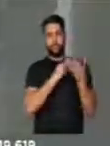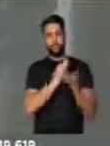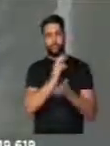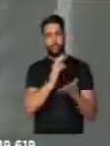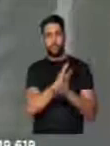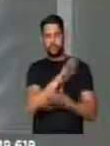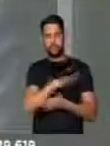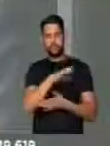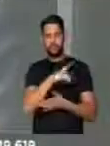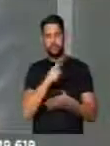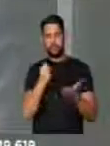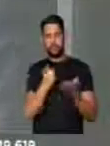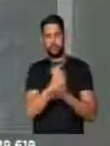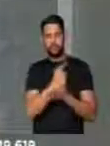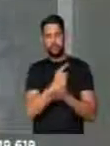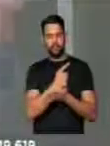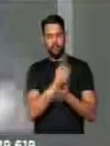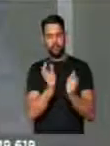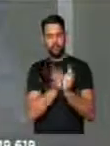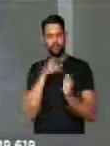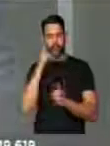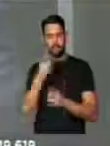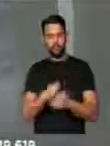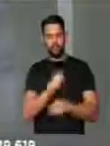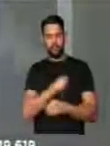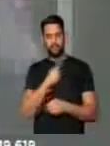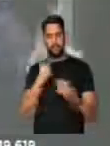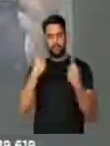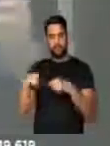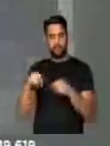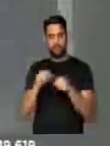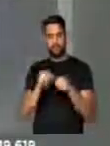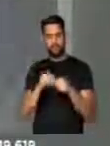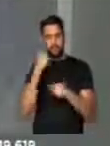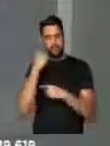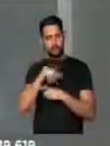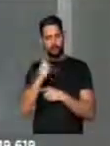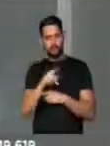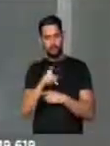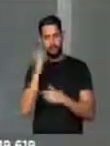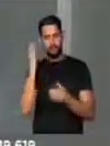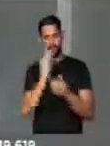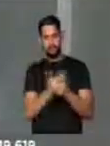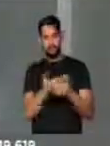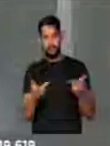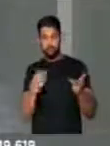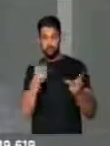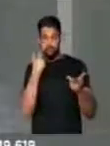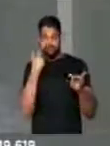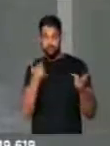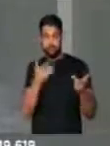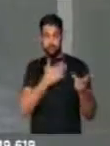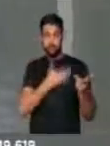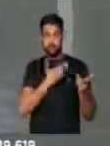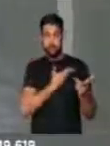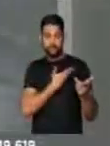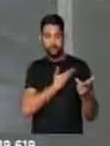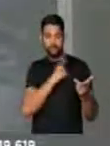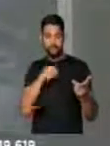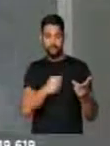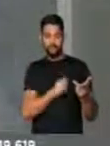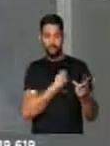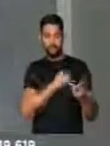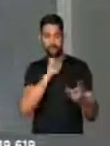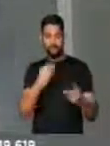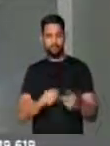financiando, inclusive, a compra de partidos políticos que hoje são contra a averiguação do processo. Então, meus amigos, essa